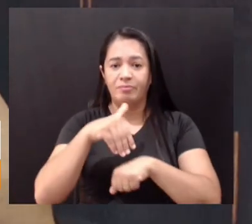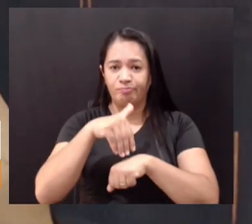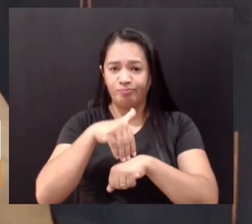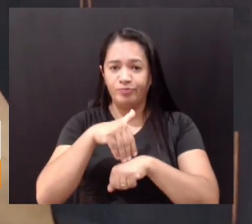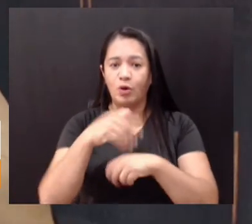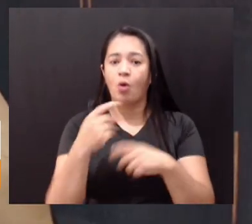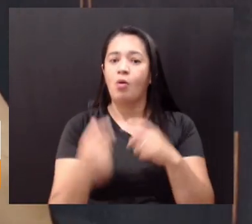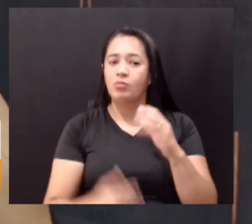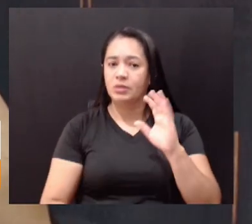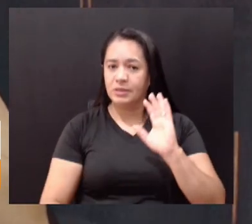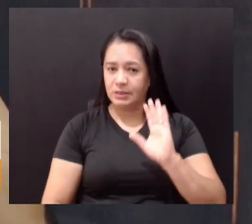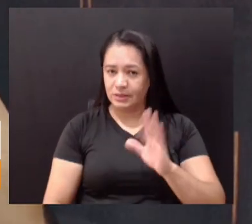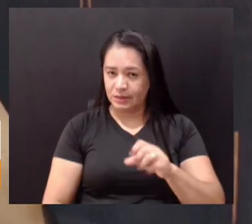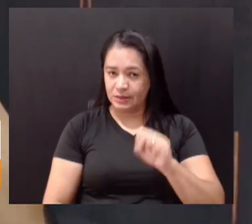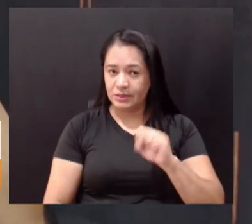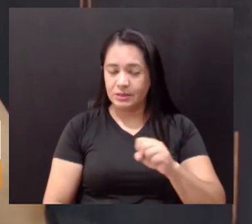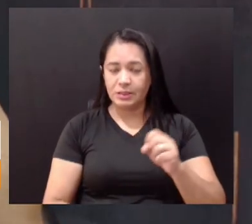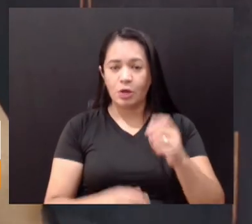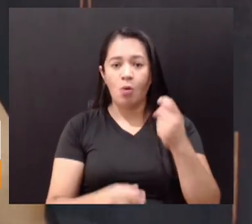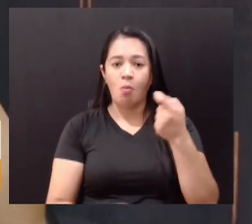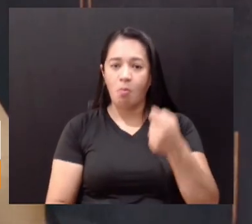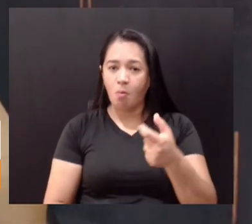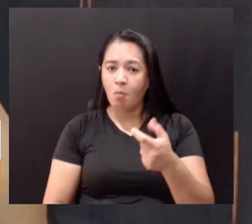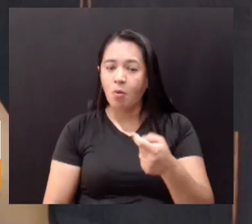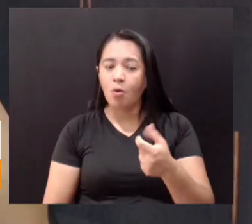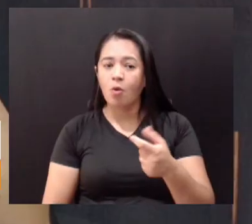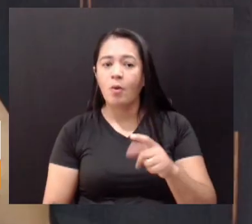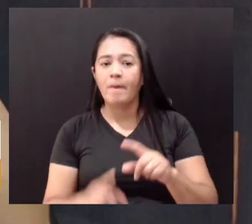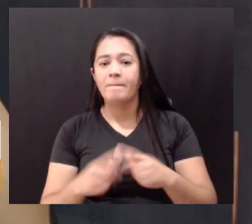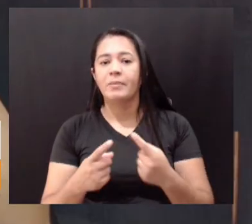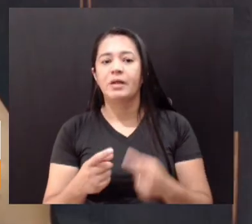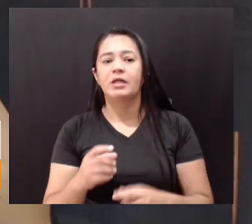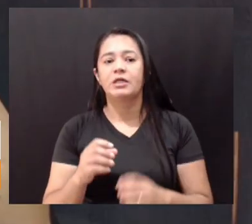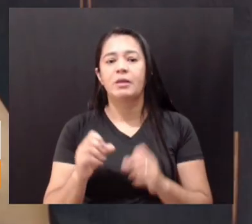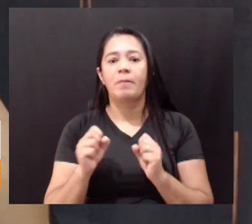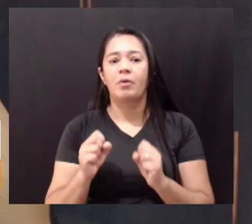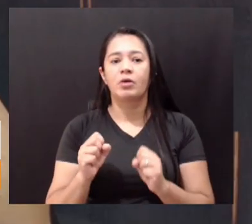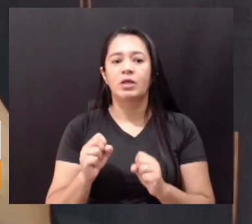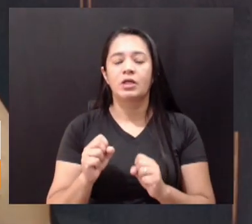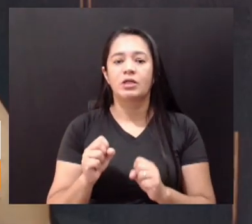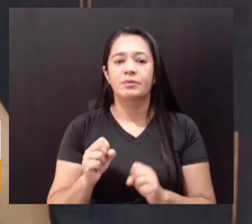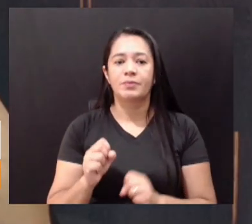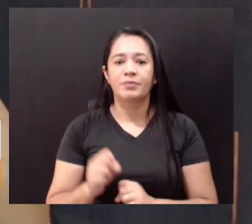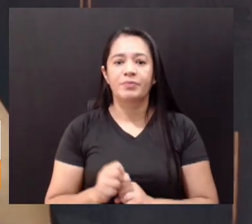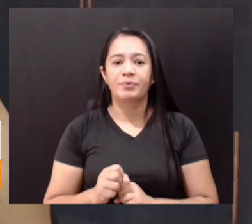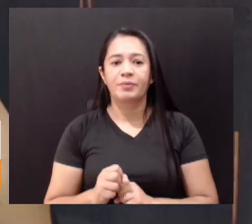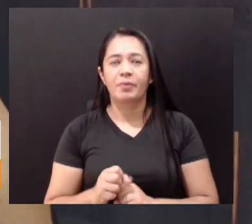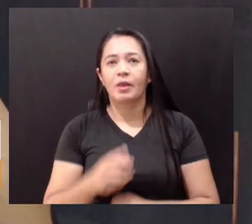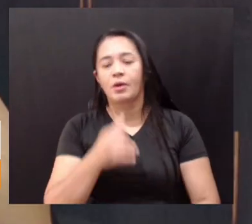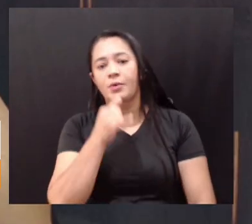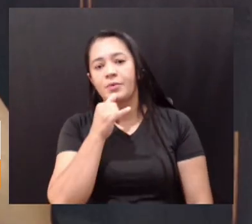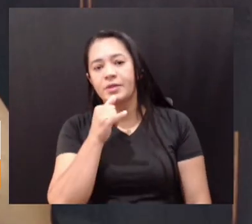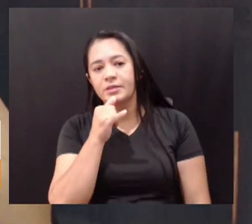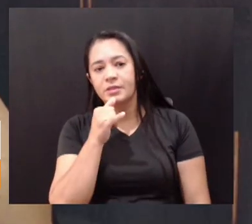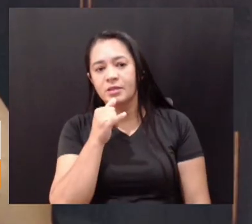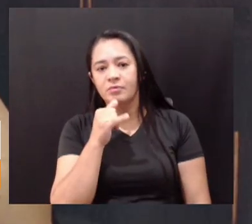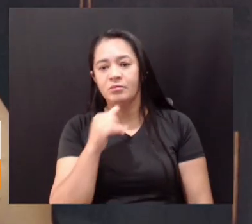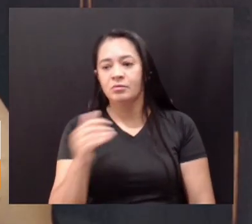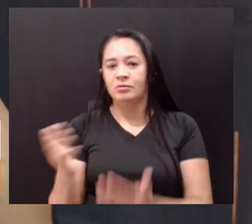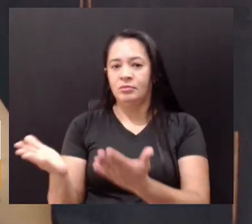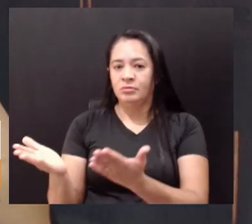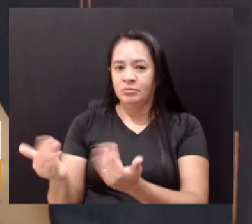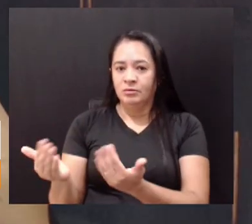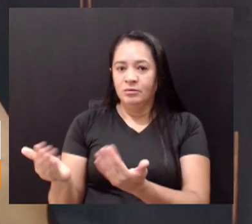nesse processo todo. Mas a gente não pode deixar de falar aqui, por exemplo, que esses jovens que estão na casa